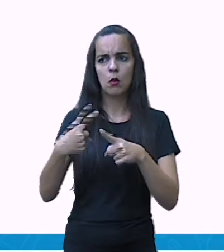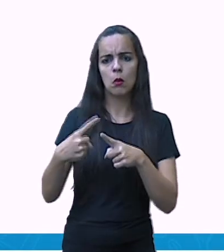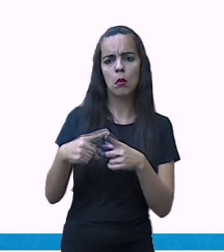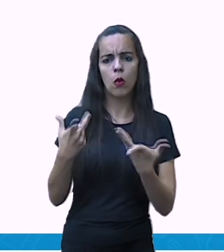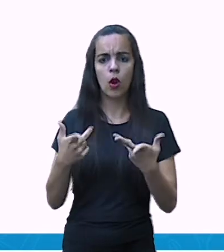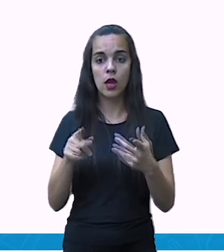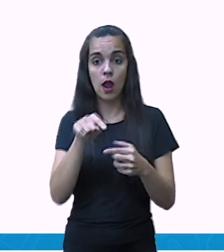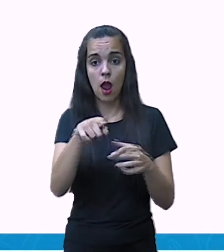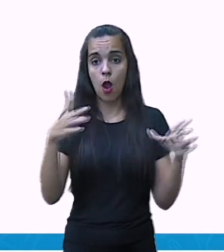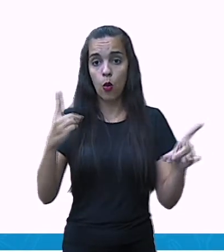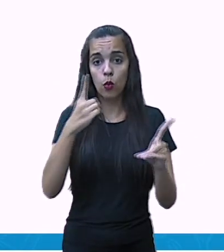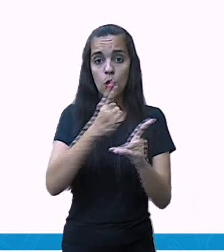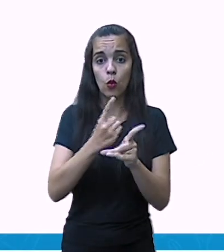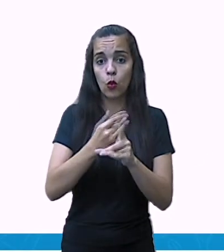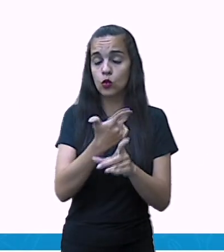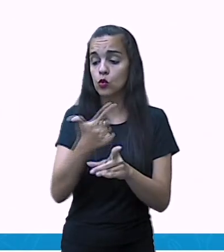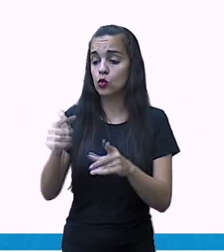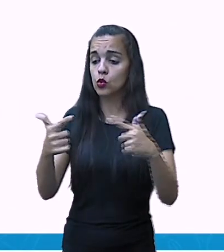caso,